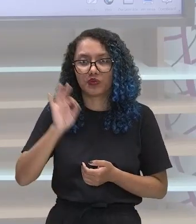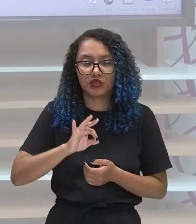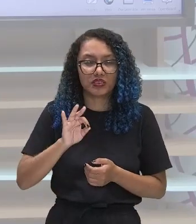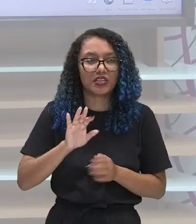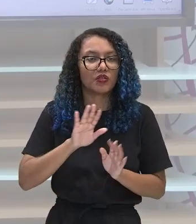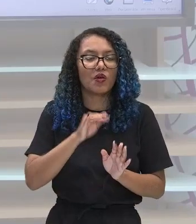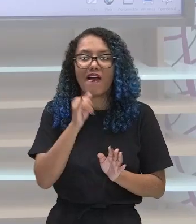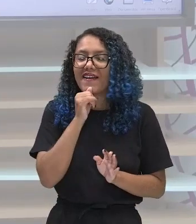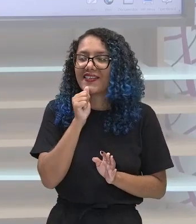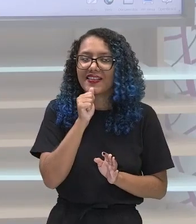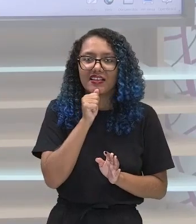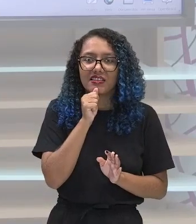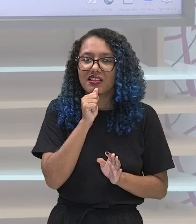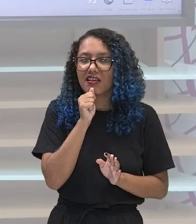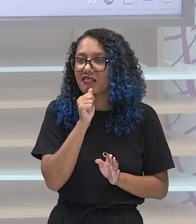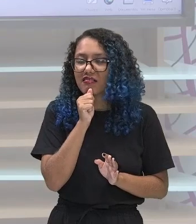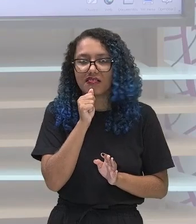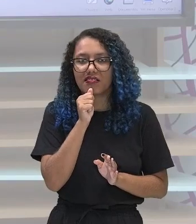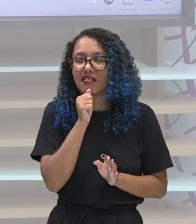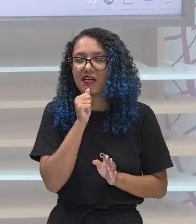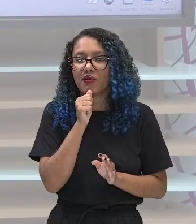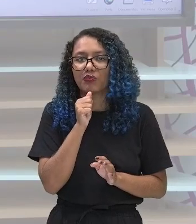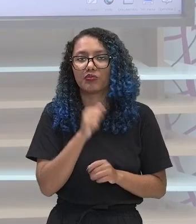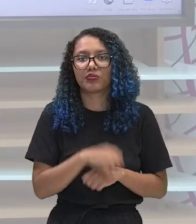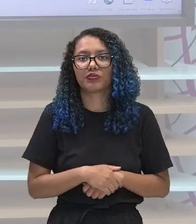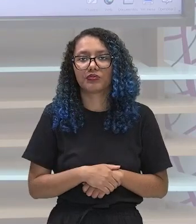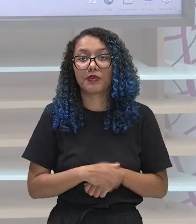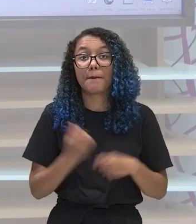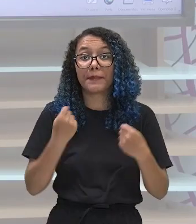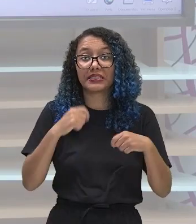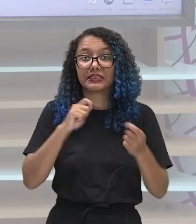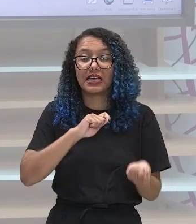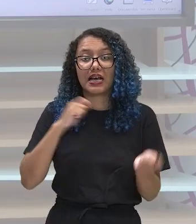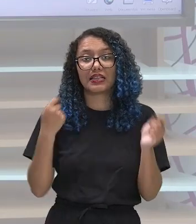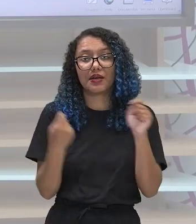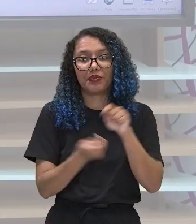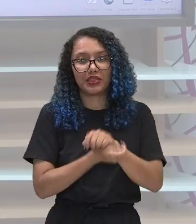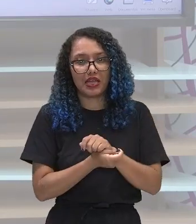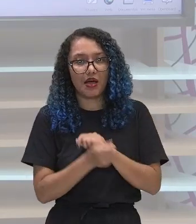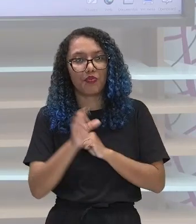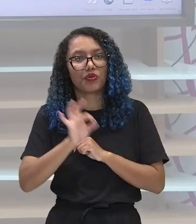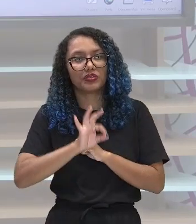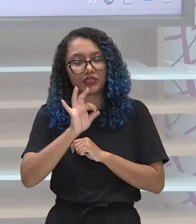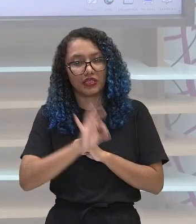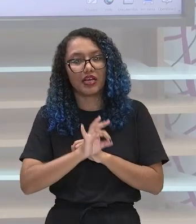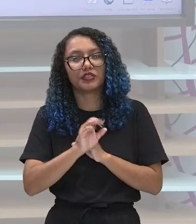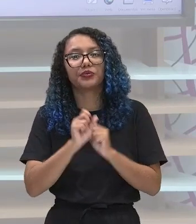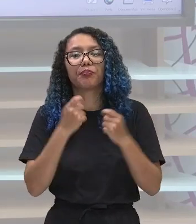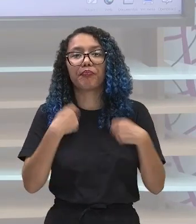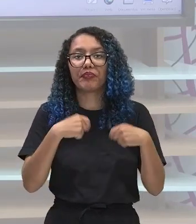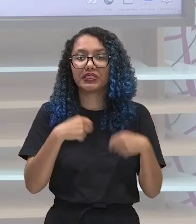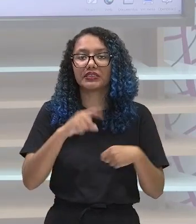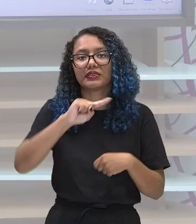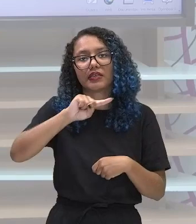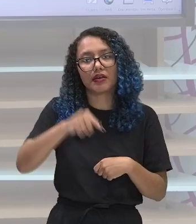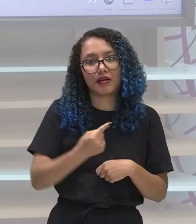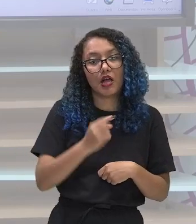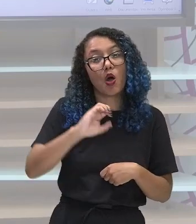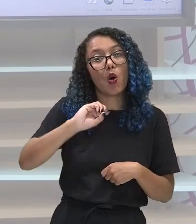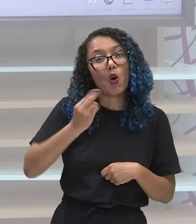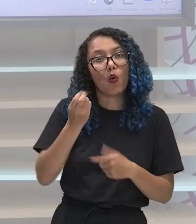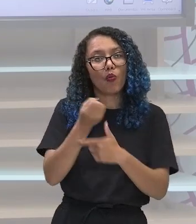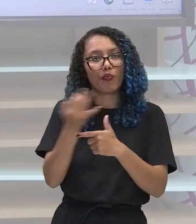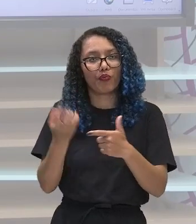né? Estava só no símbolo. Para fazer o cálculo, você vai transformar essa porcentagem ou em decimal ou em